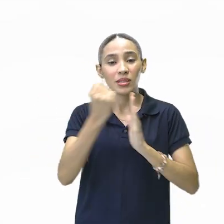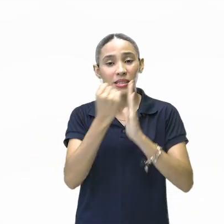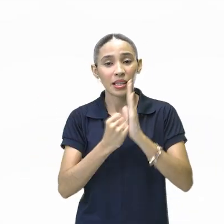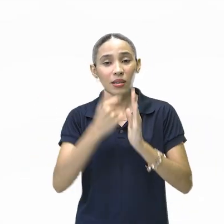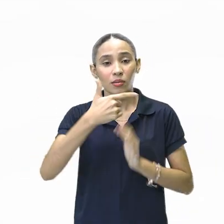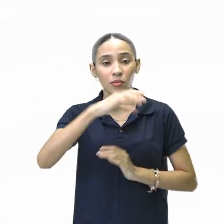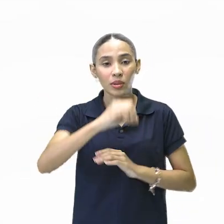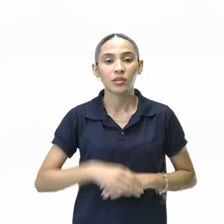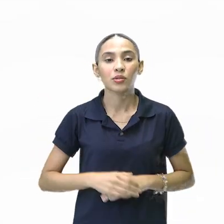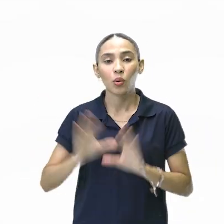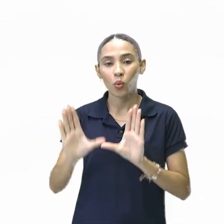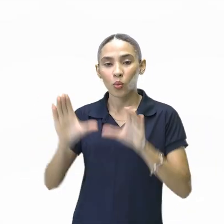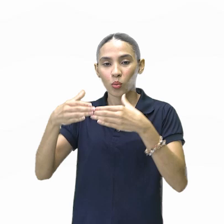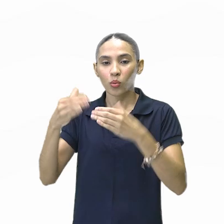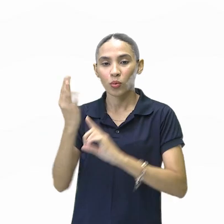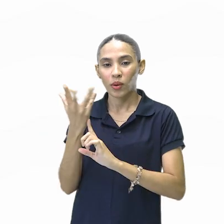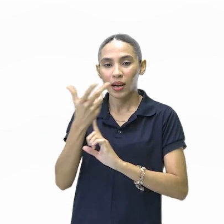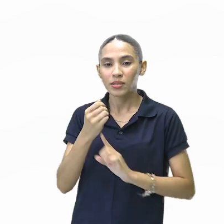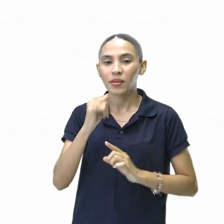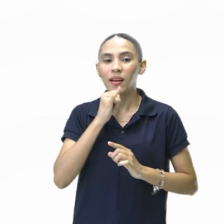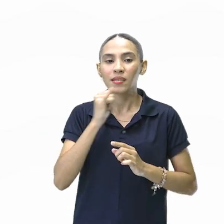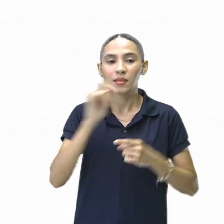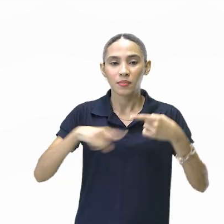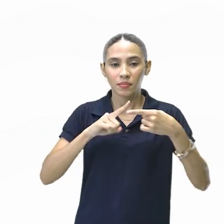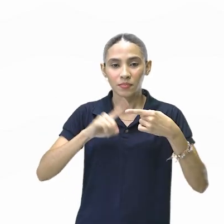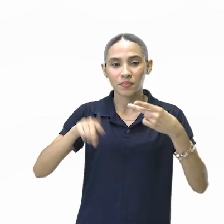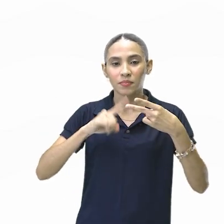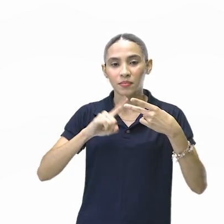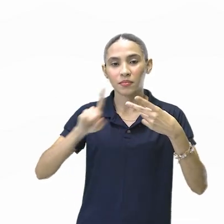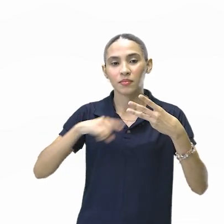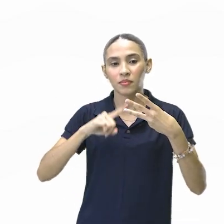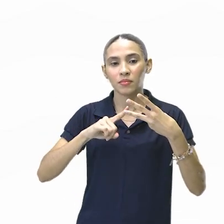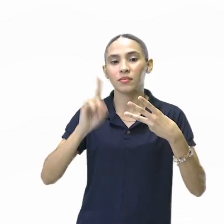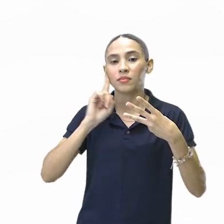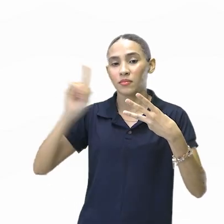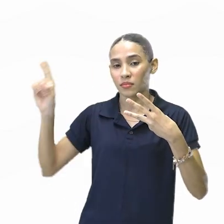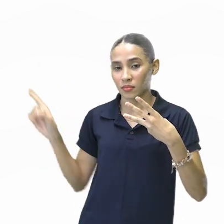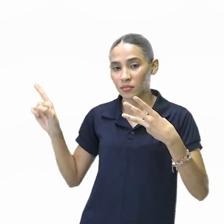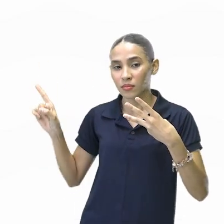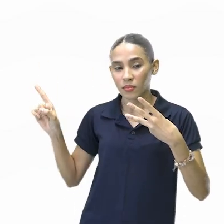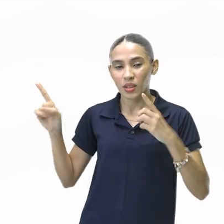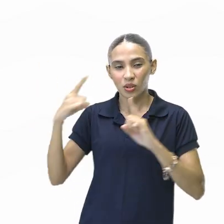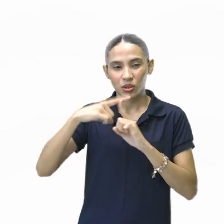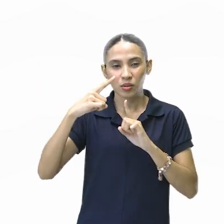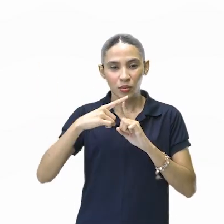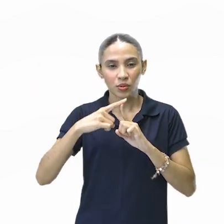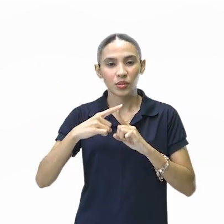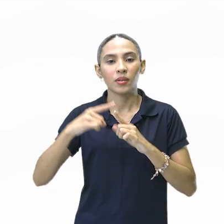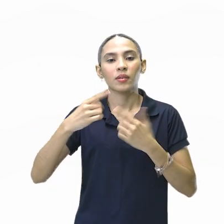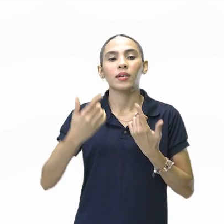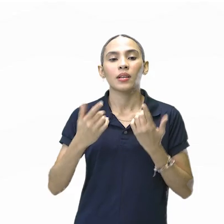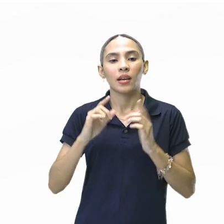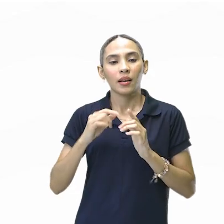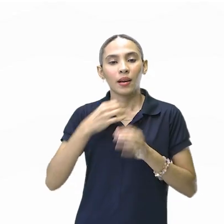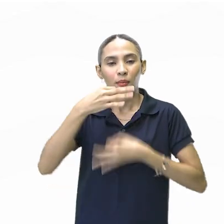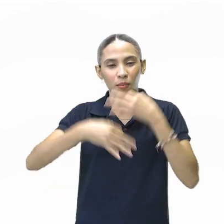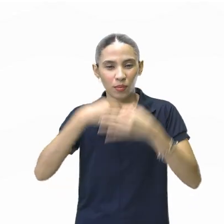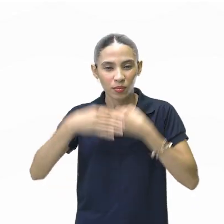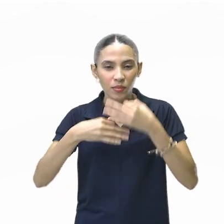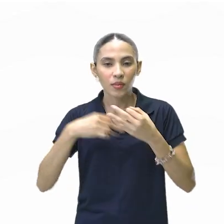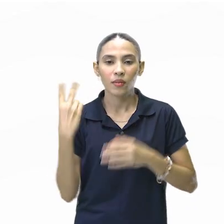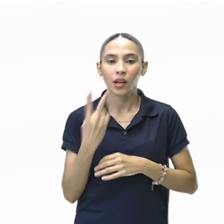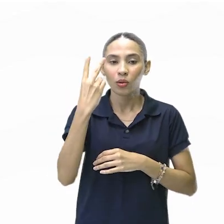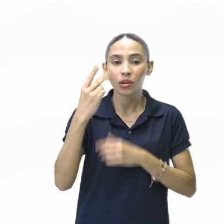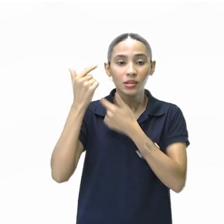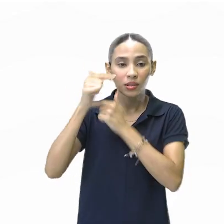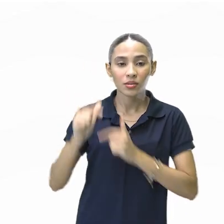vanguardas artísticas, por exemplo, cubismo, futurismo, dadaísmo, surrealismo, questionam os valores tradicionais e